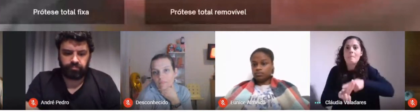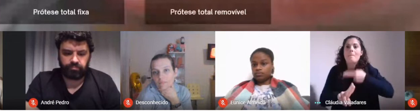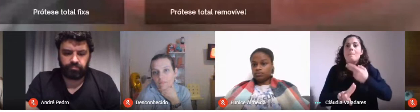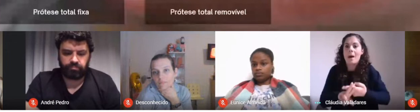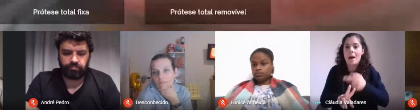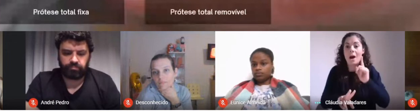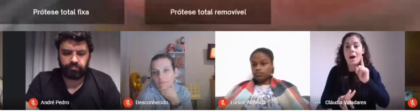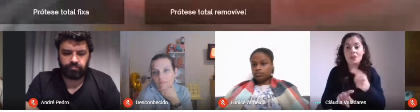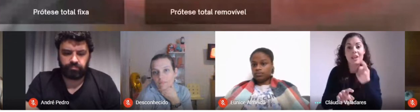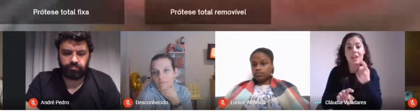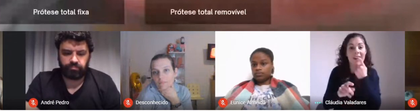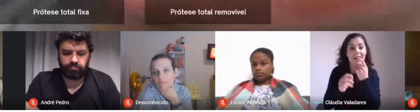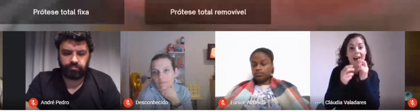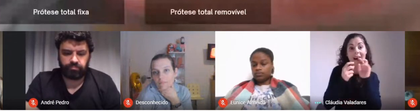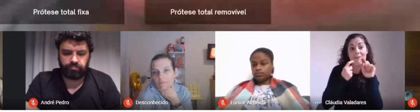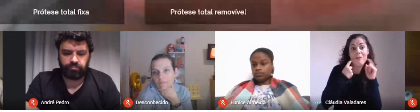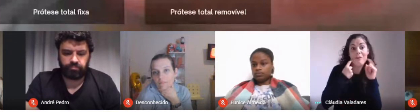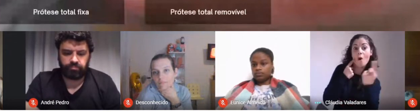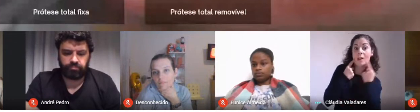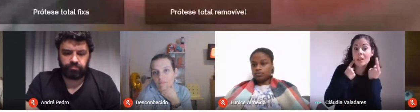dentes, à volta destes implantes aqui.